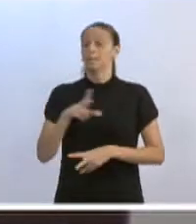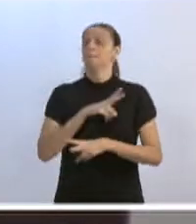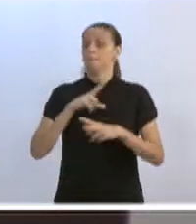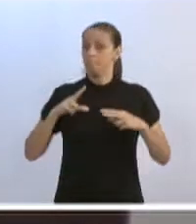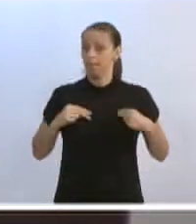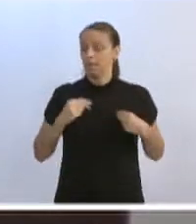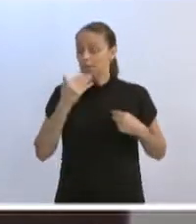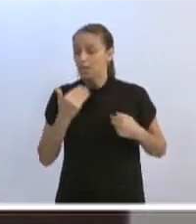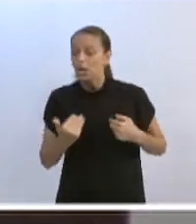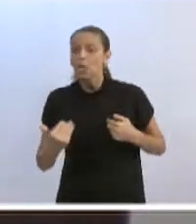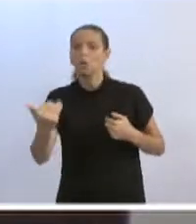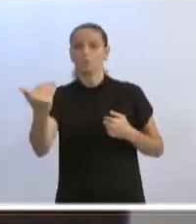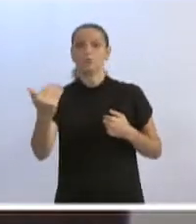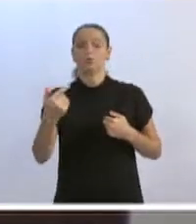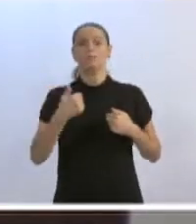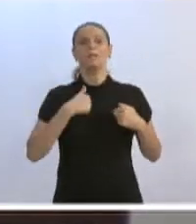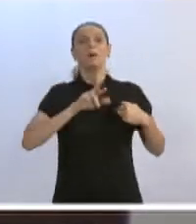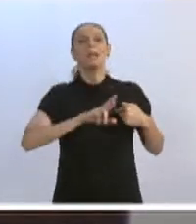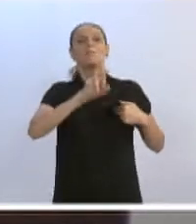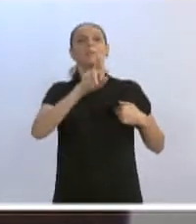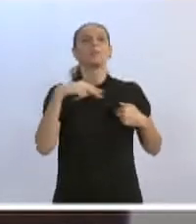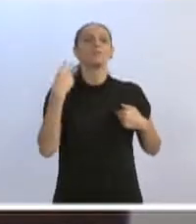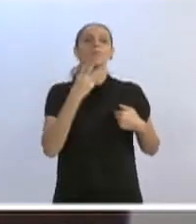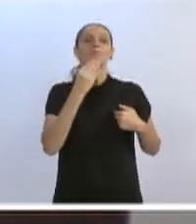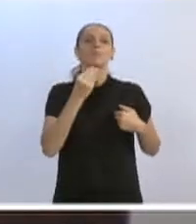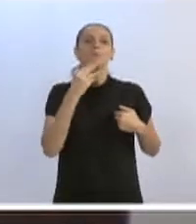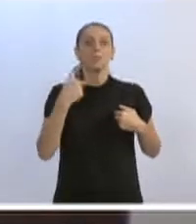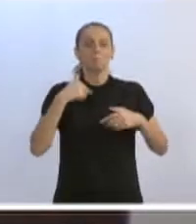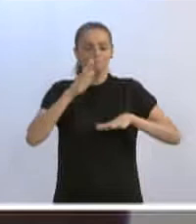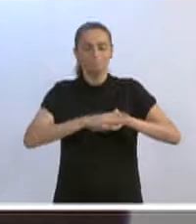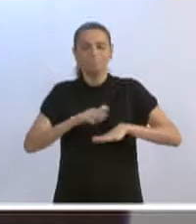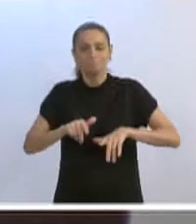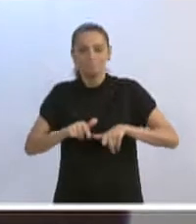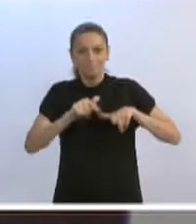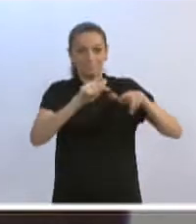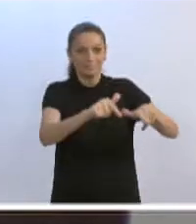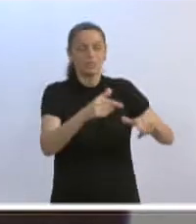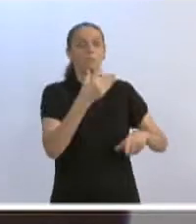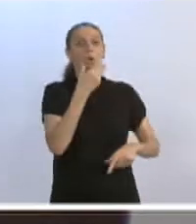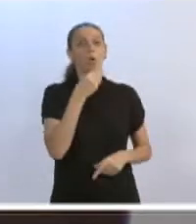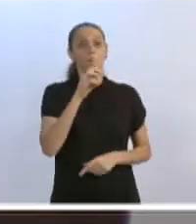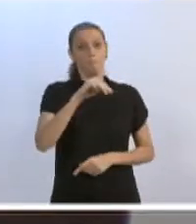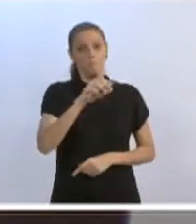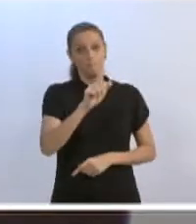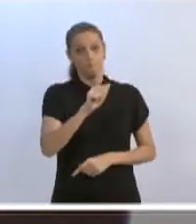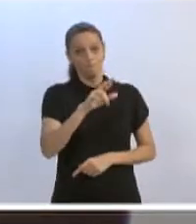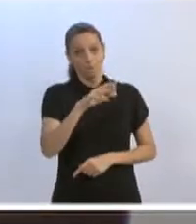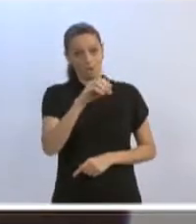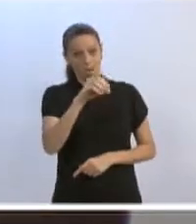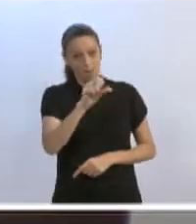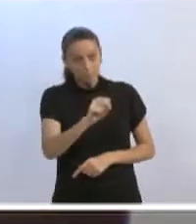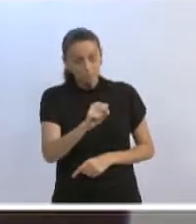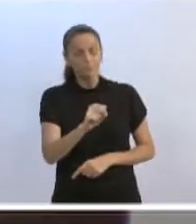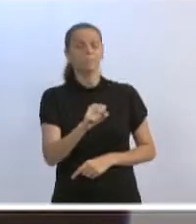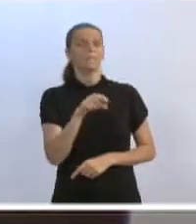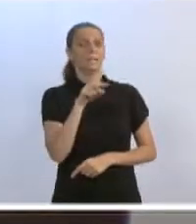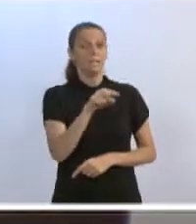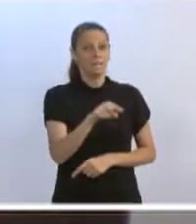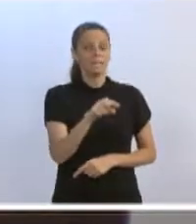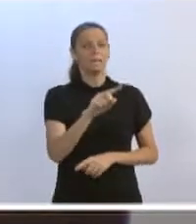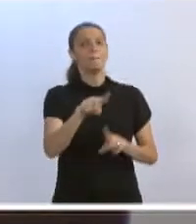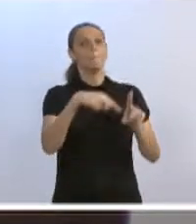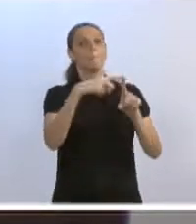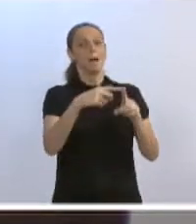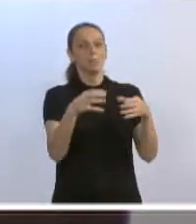elogios à que representei o vereador bruno cunha onde entreguei a comenda também para o marcos que é junto com leandro a sua equipe fazem um trabalho